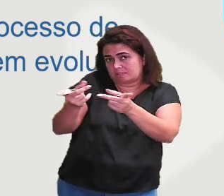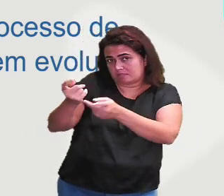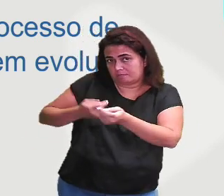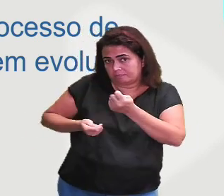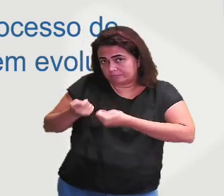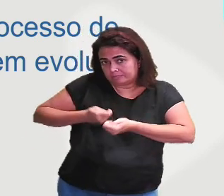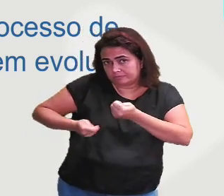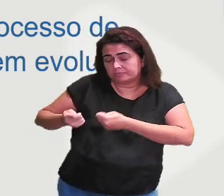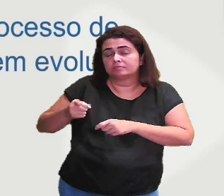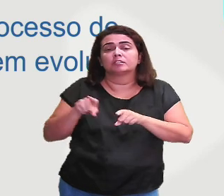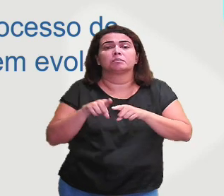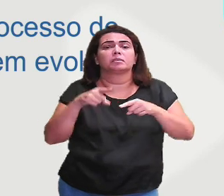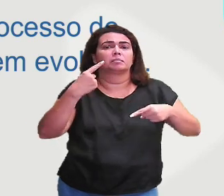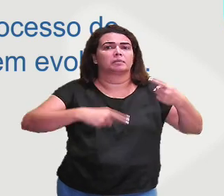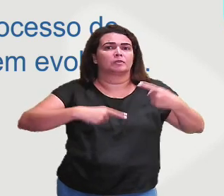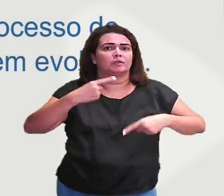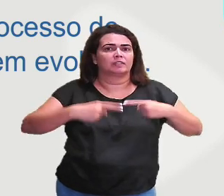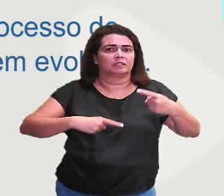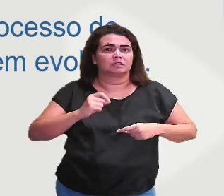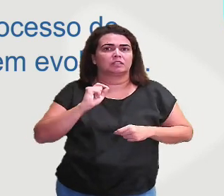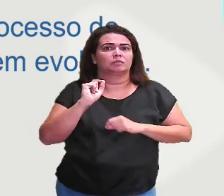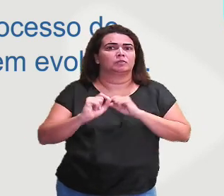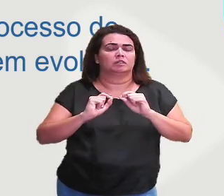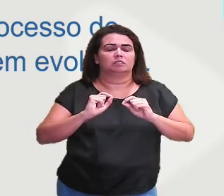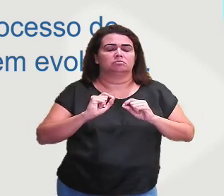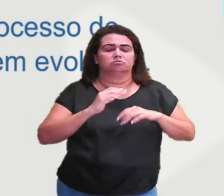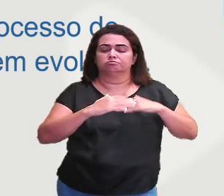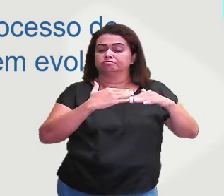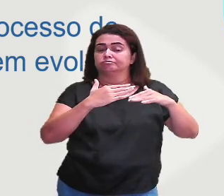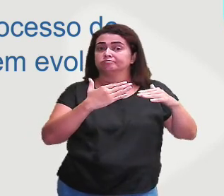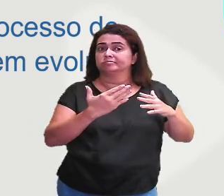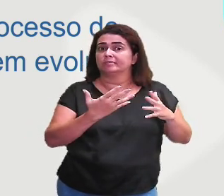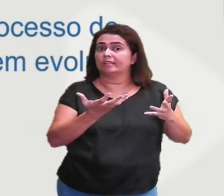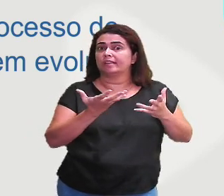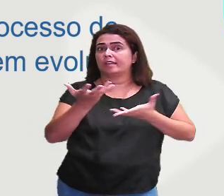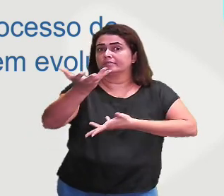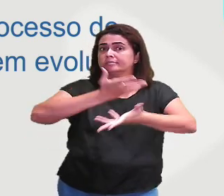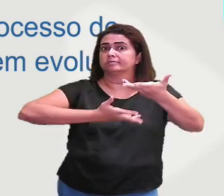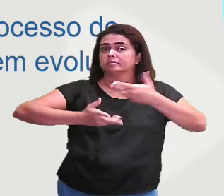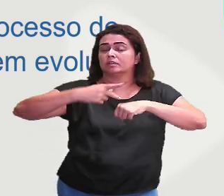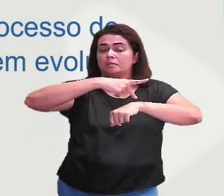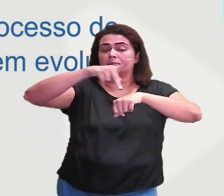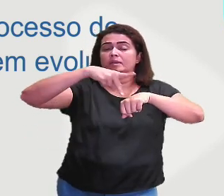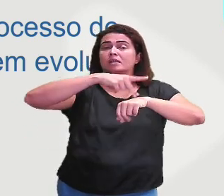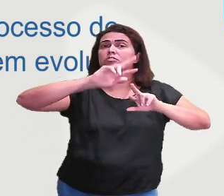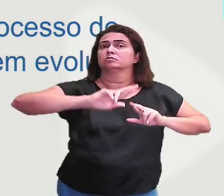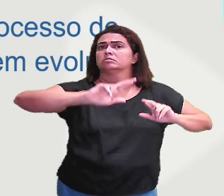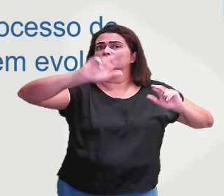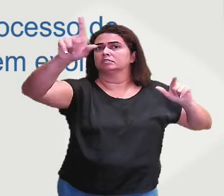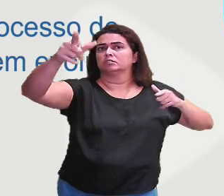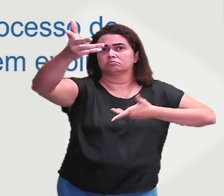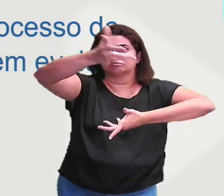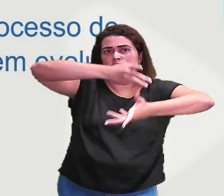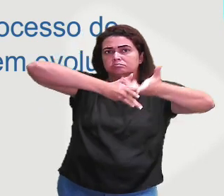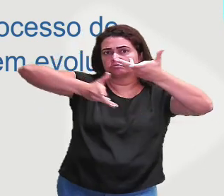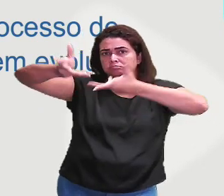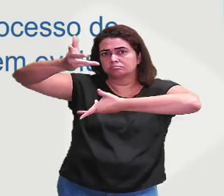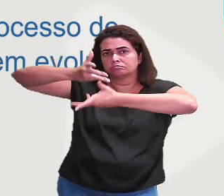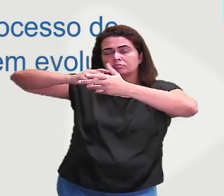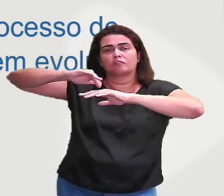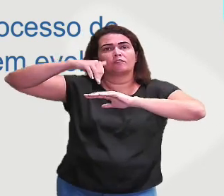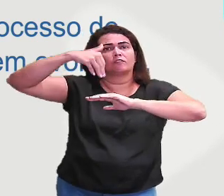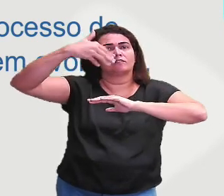crescimento, o que contribui para as relações econômicas no exterior. São os países que estão no decorrer do processo de globalização, portanto,